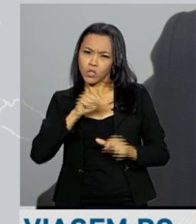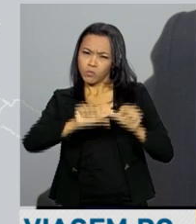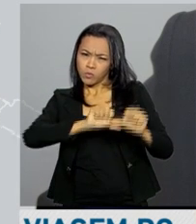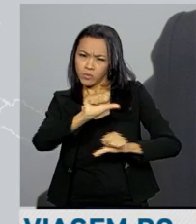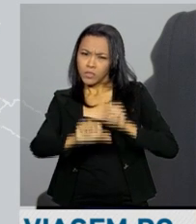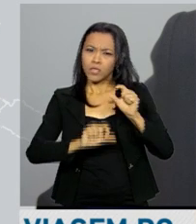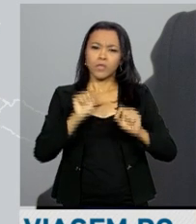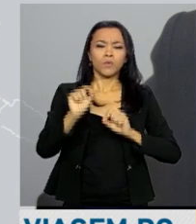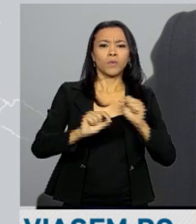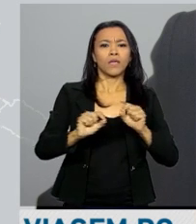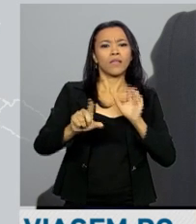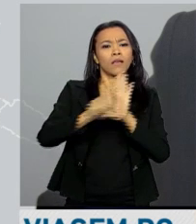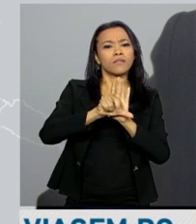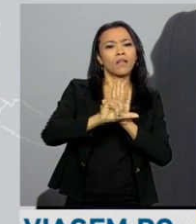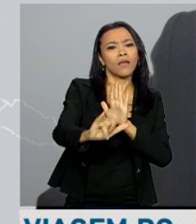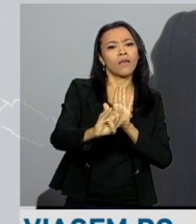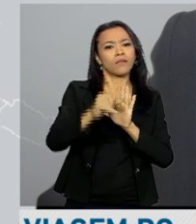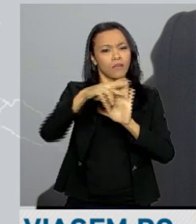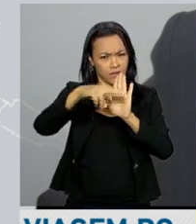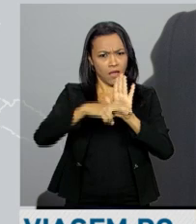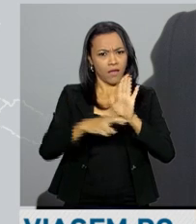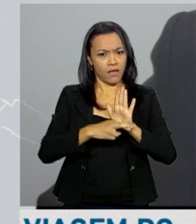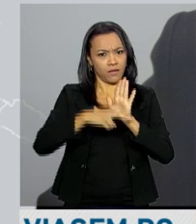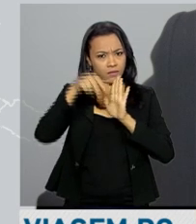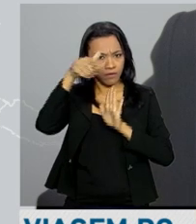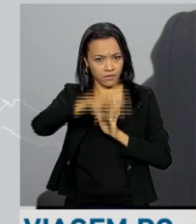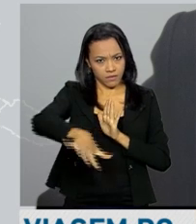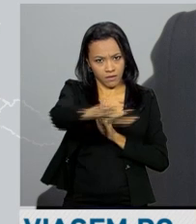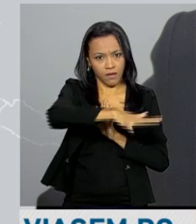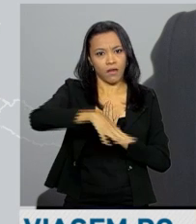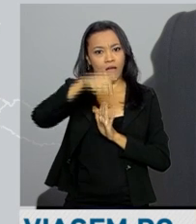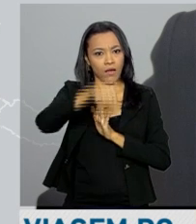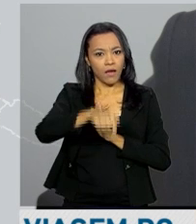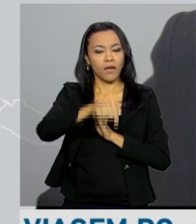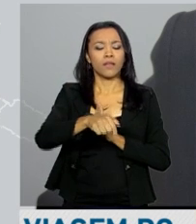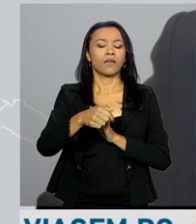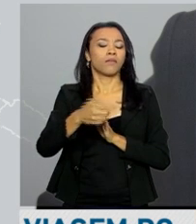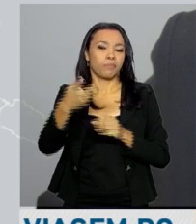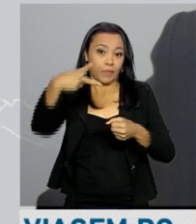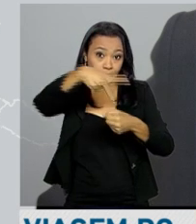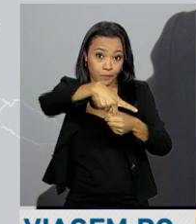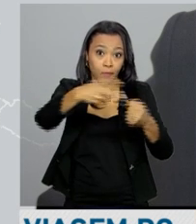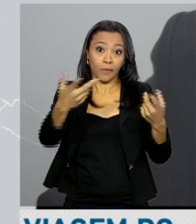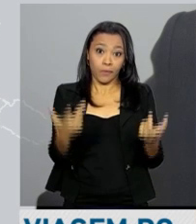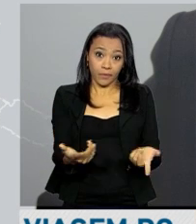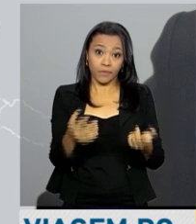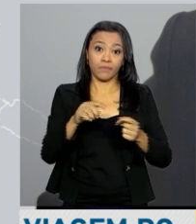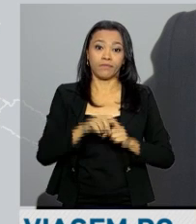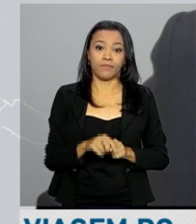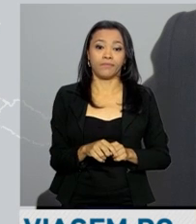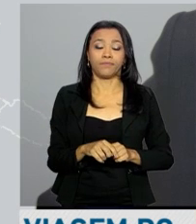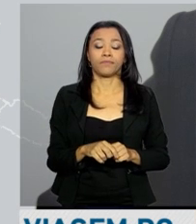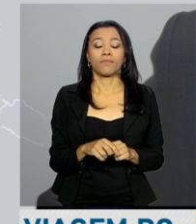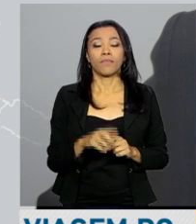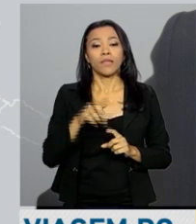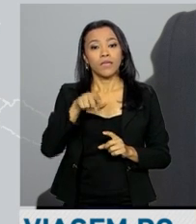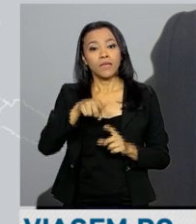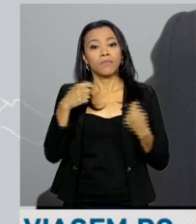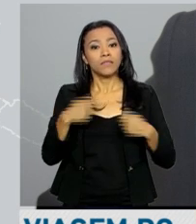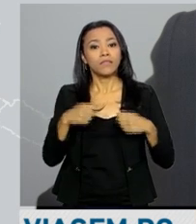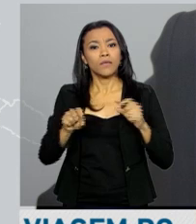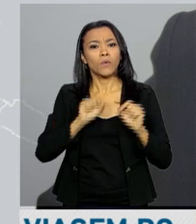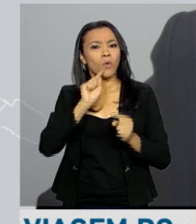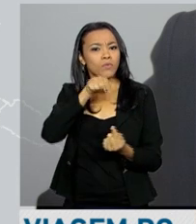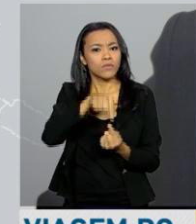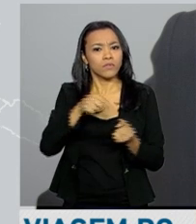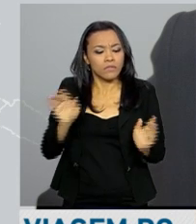questão da Legislativa sobre óleo e gás não é para óleo e petróleo né petróleo melor expressão exata e precisamente para